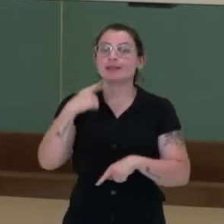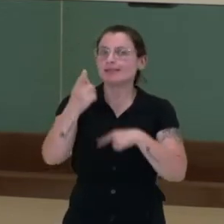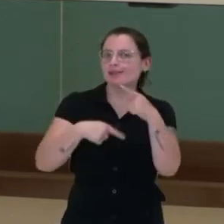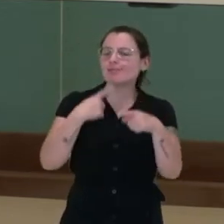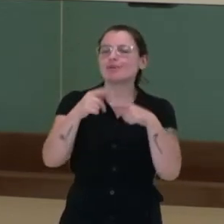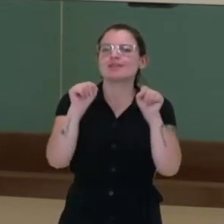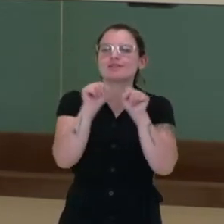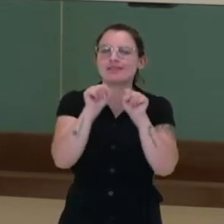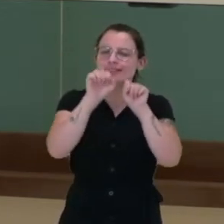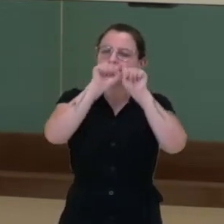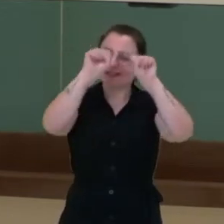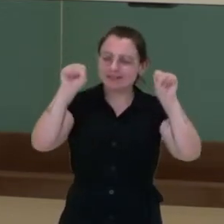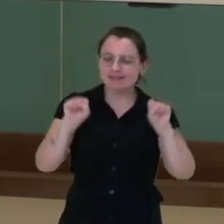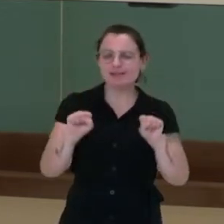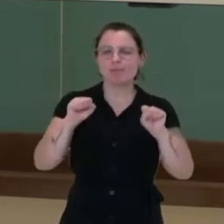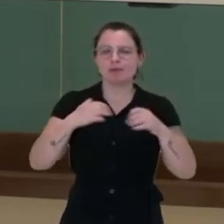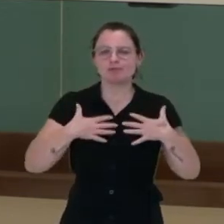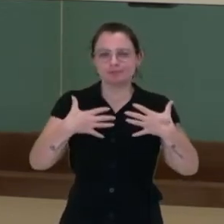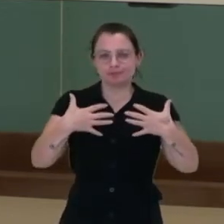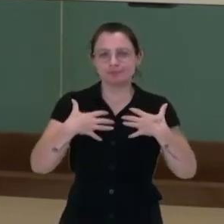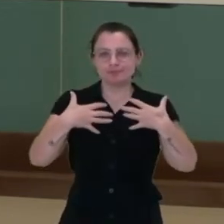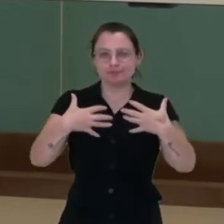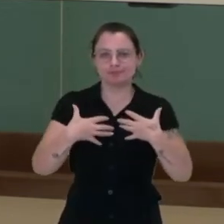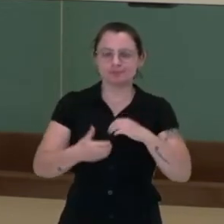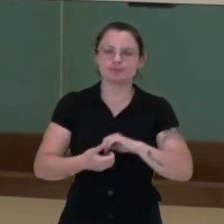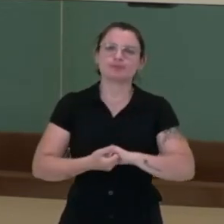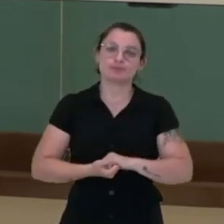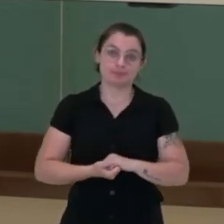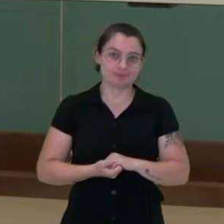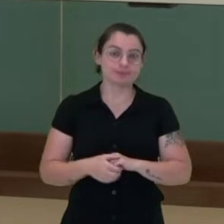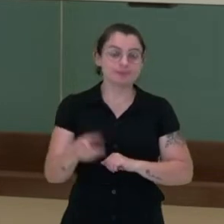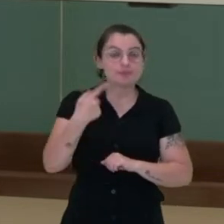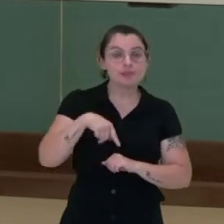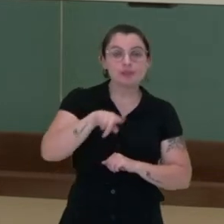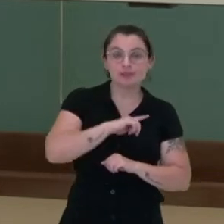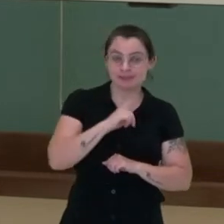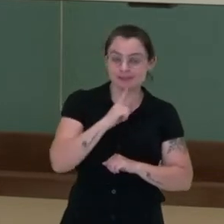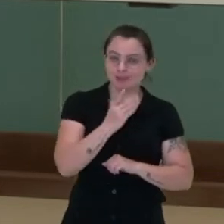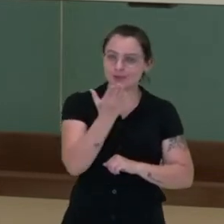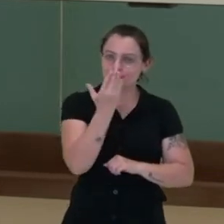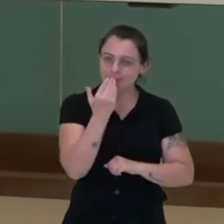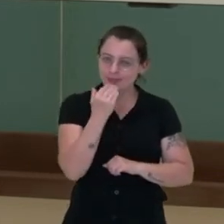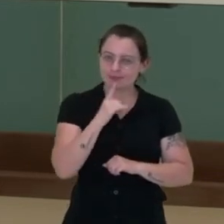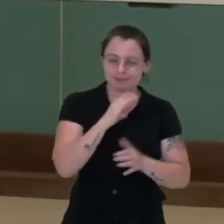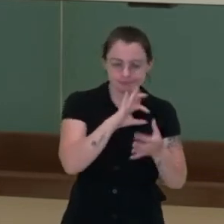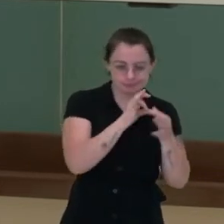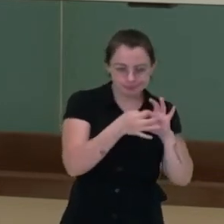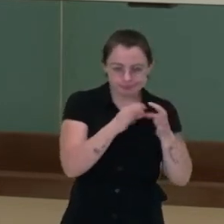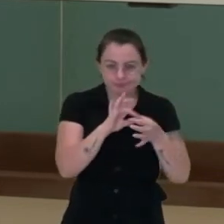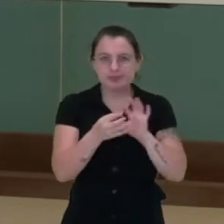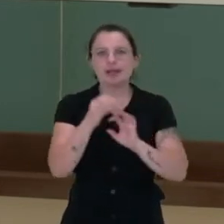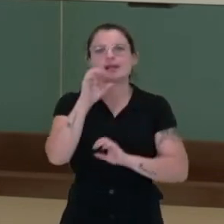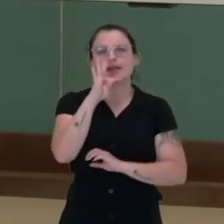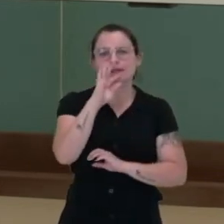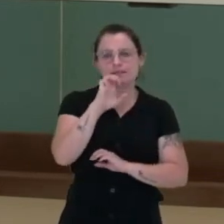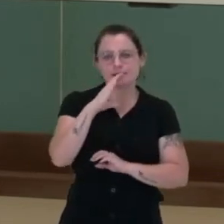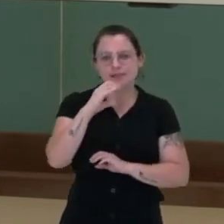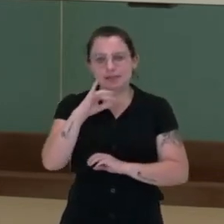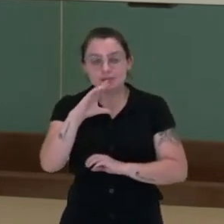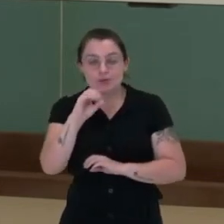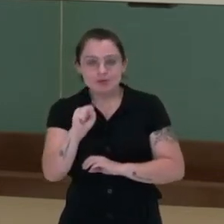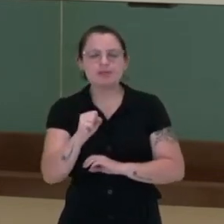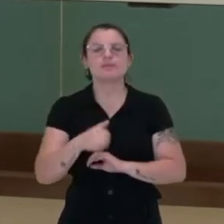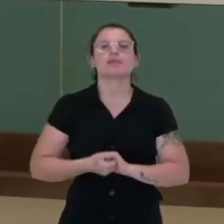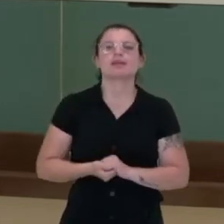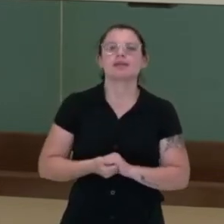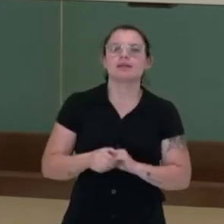respiratório. E quando nós estamos nos alimentando, nós temos as nossas células que se juntam e formam tecidos, que formam